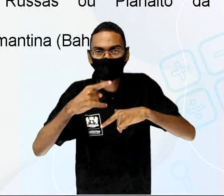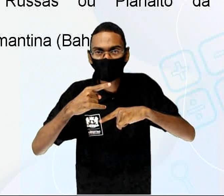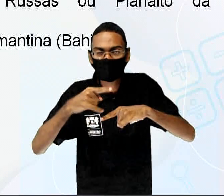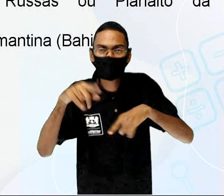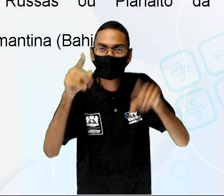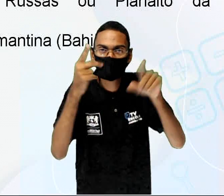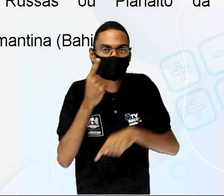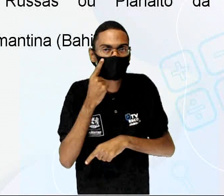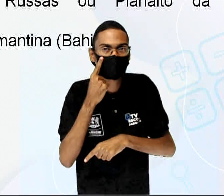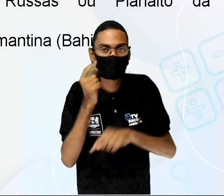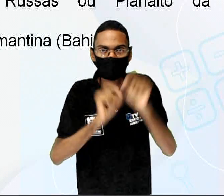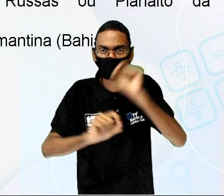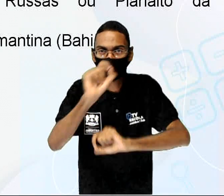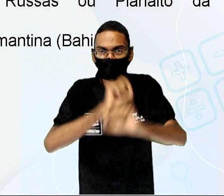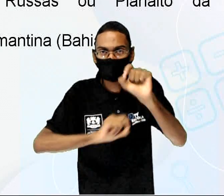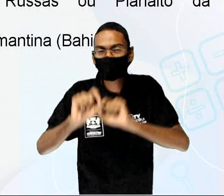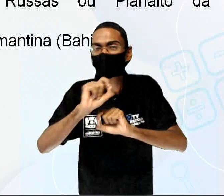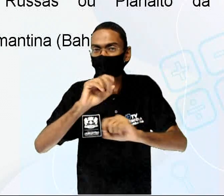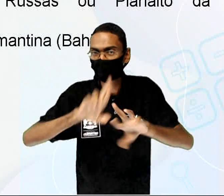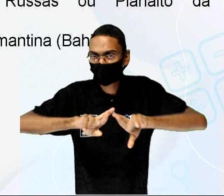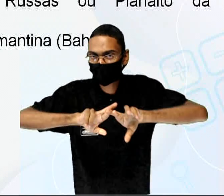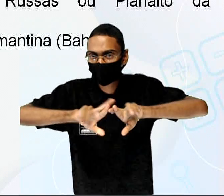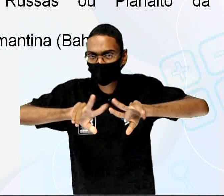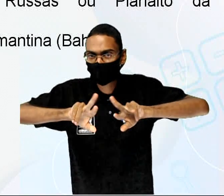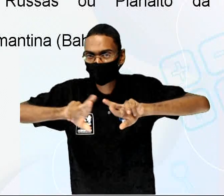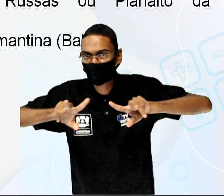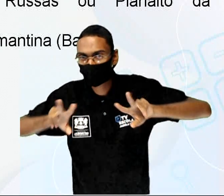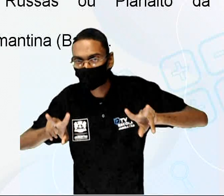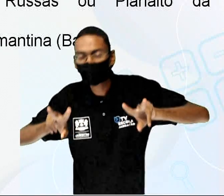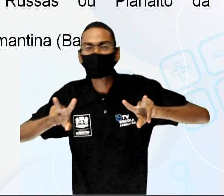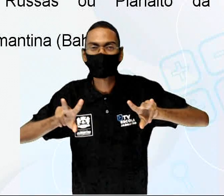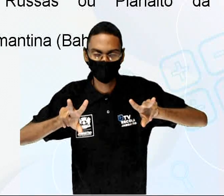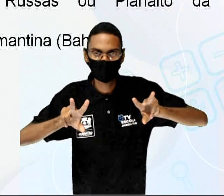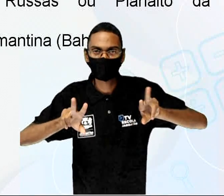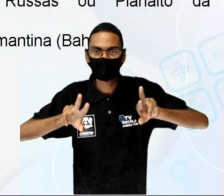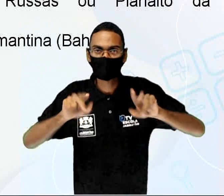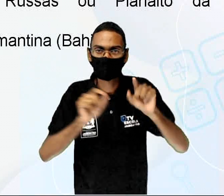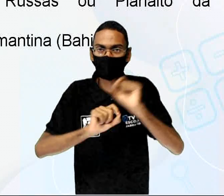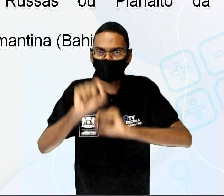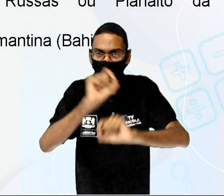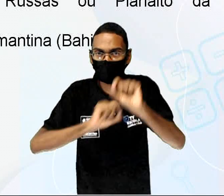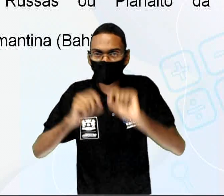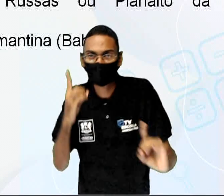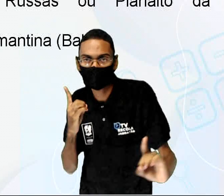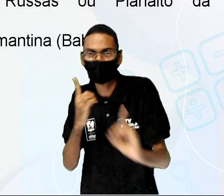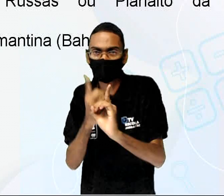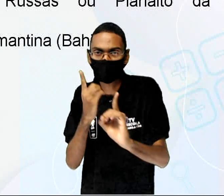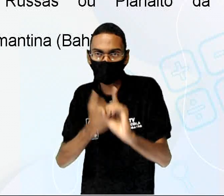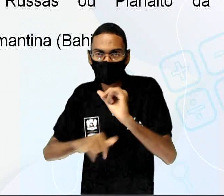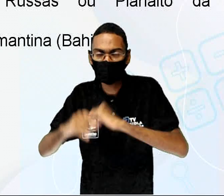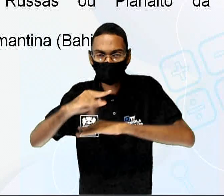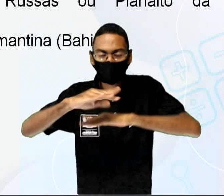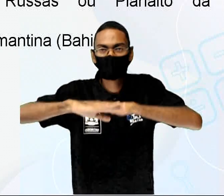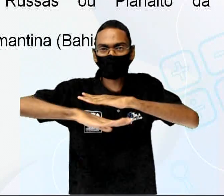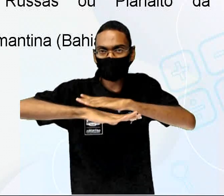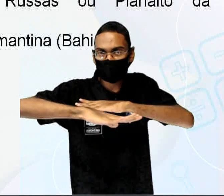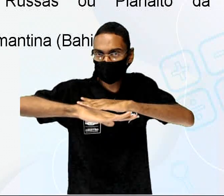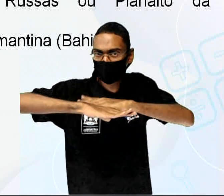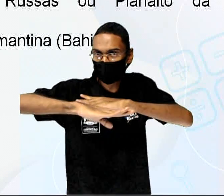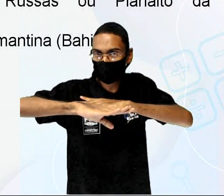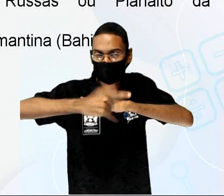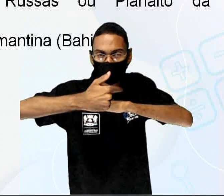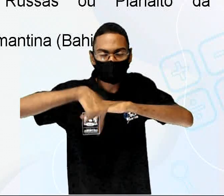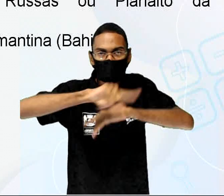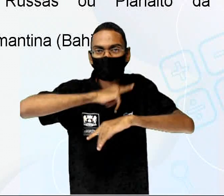que são diferentes feições que nós vamos encontrar nos planaltos. A gente vai ter lá as serras,